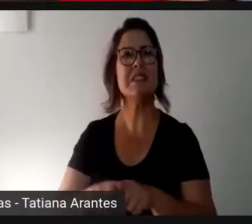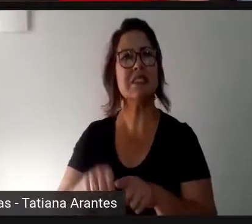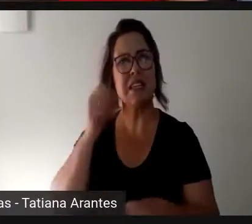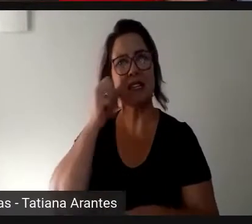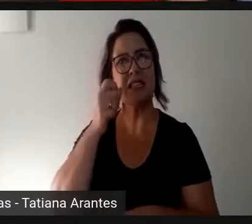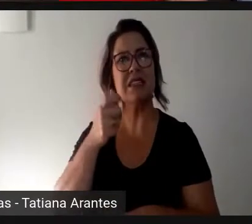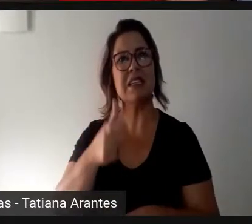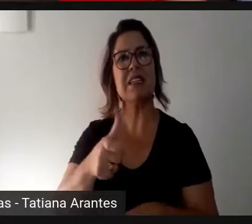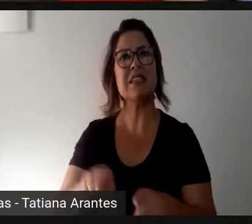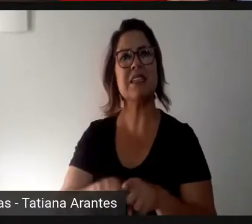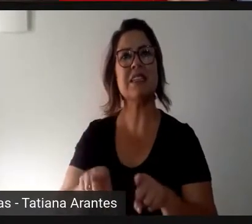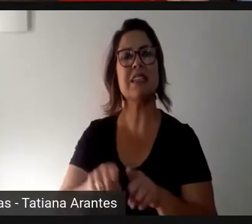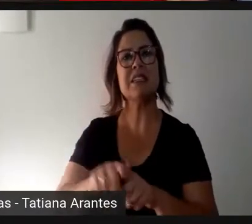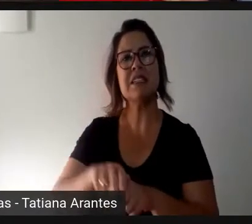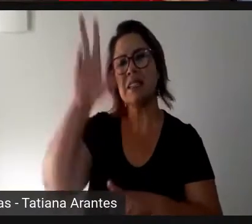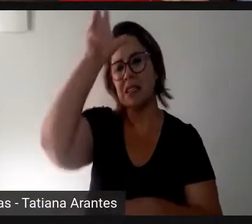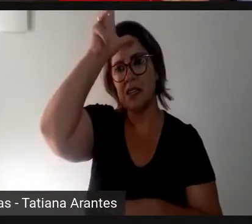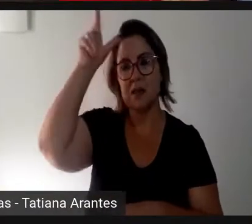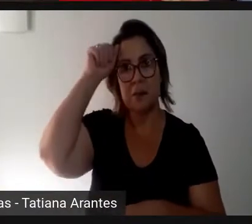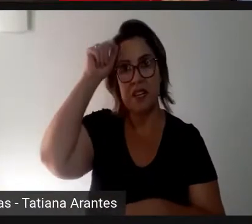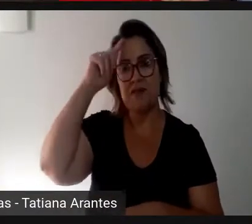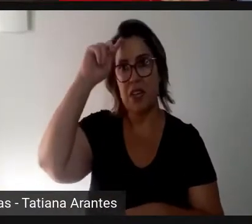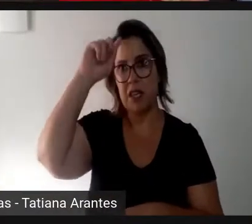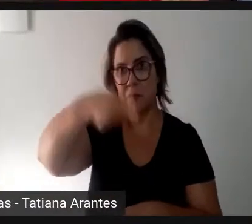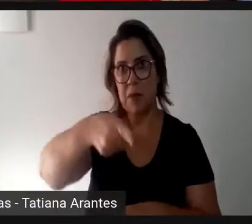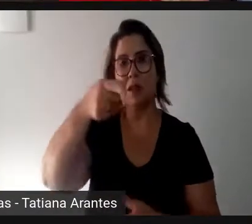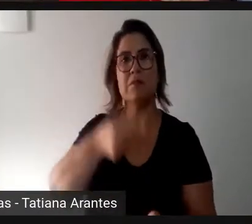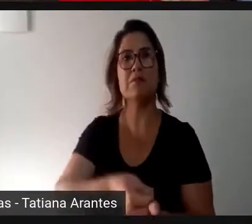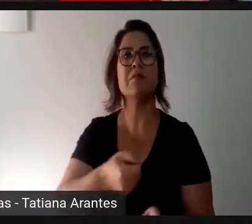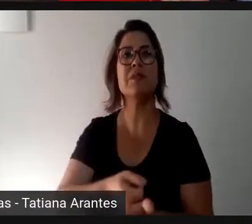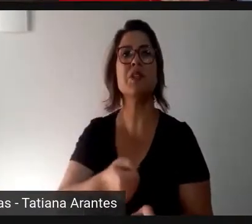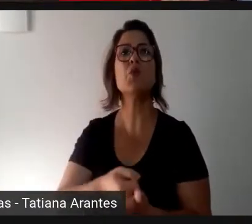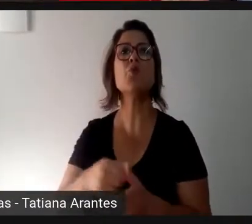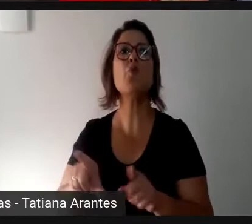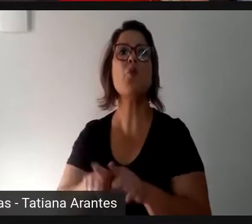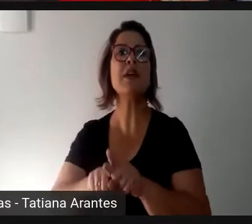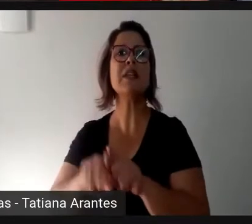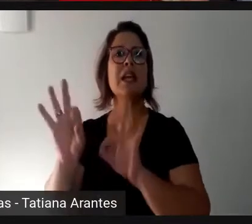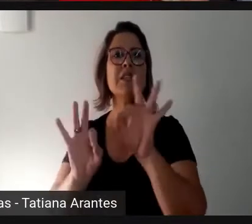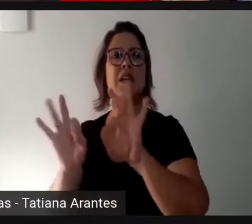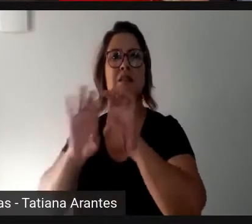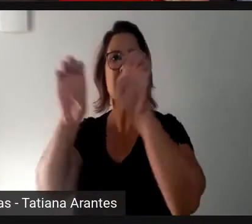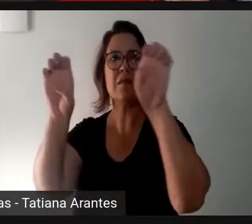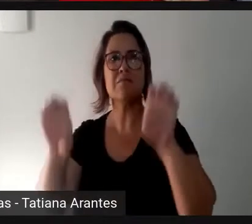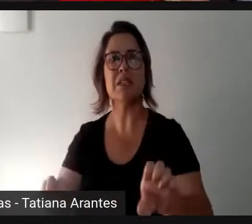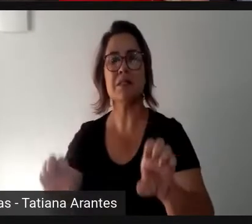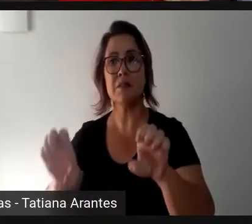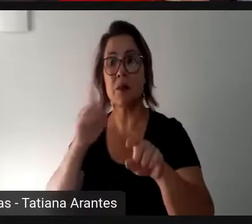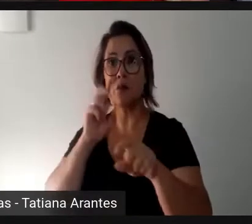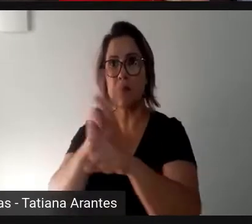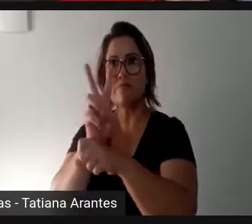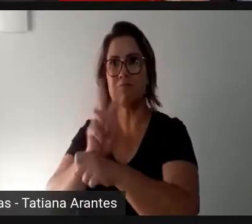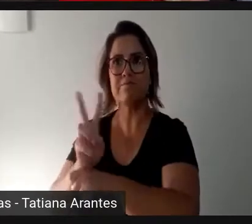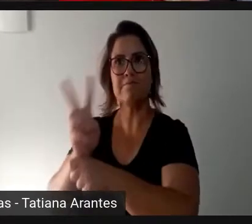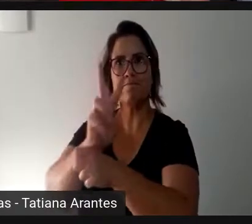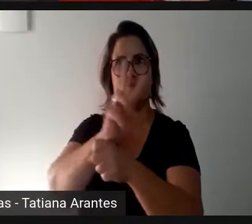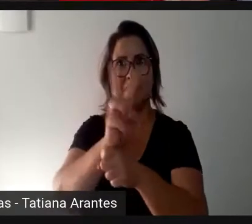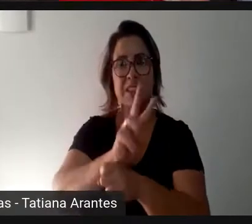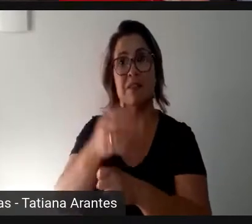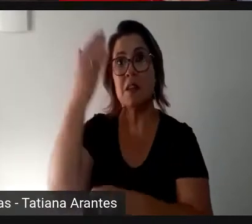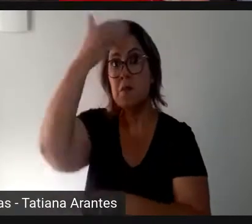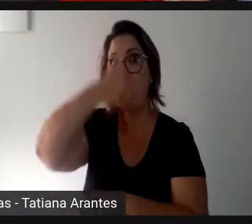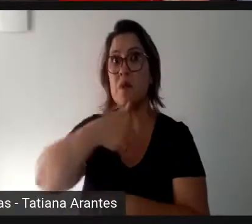prefeito decretou, e é claro, se ele decretou, é bom que ele tenha uma estrutura para fiscalizar e exigir que exista. Mas